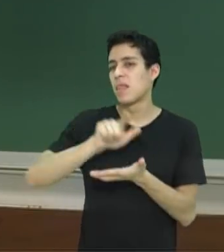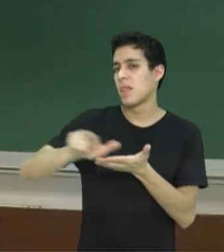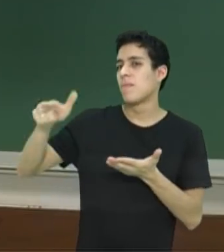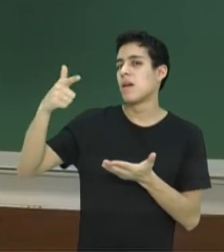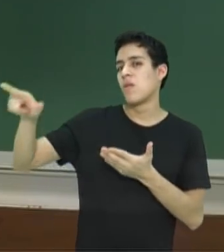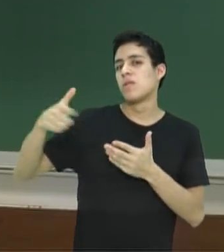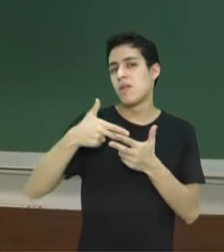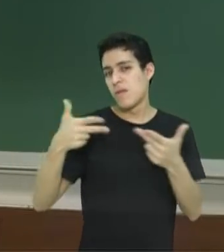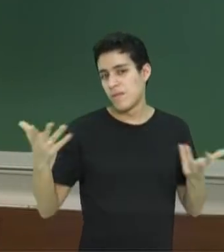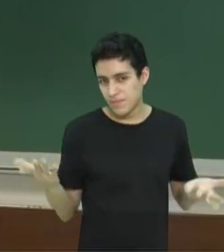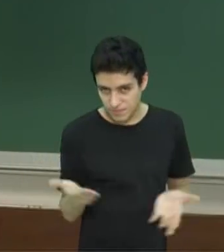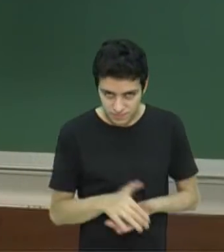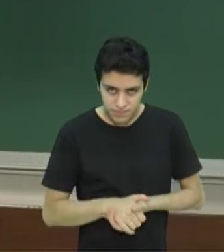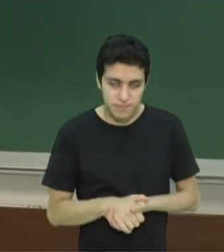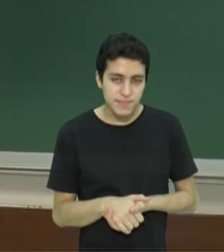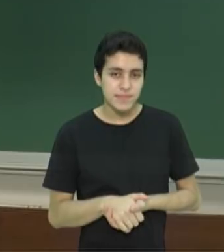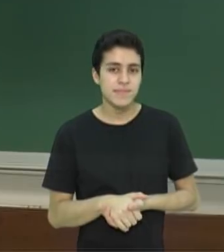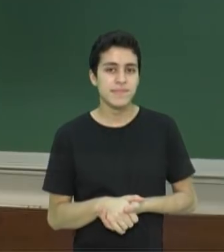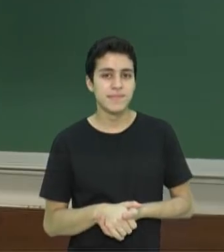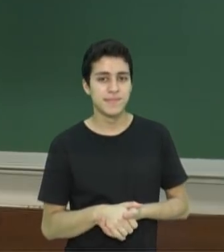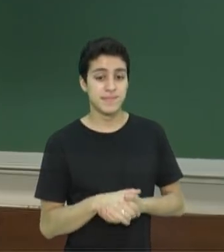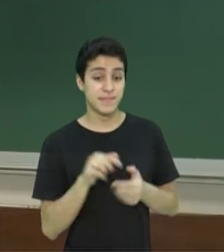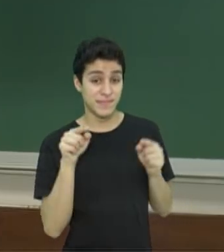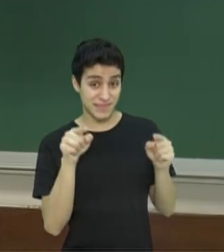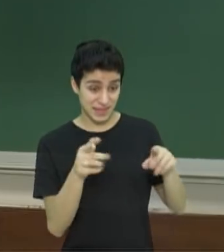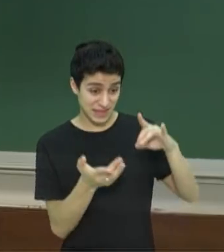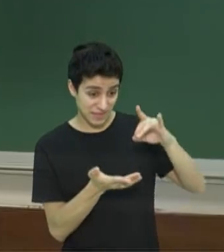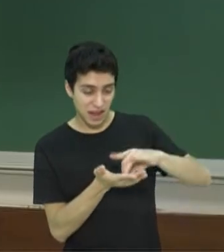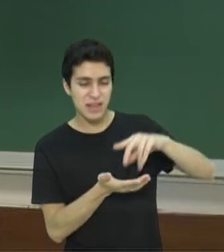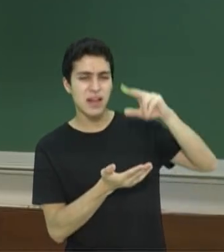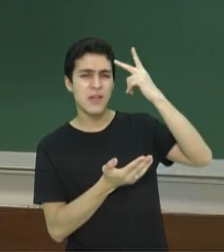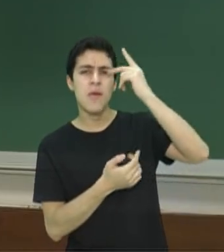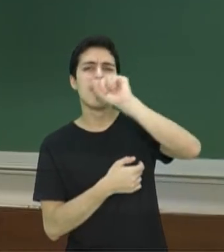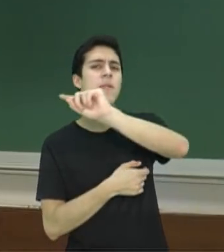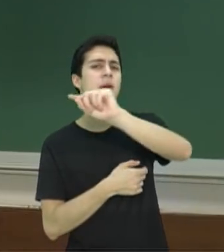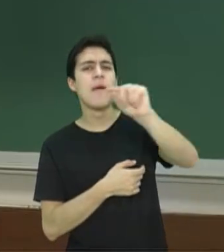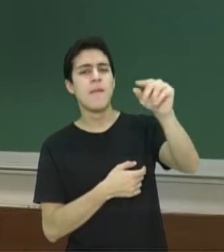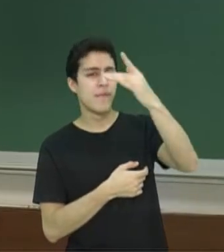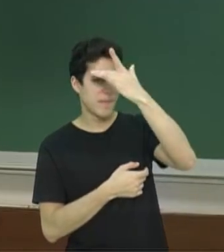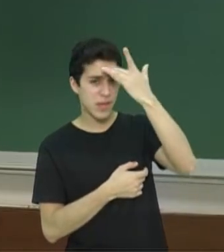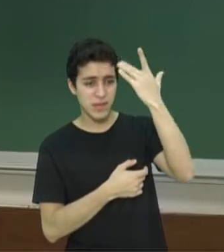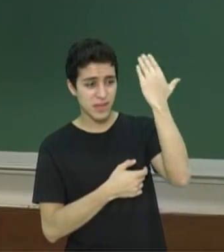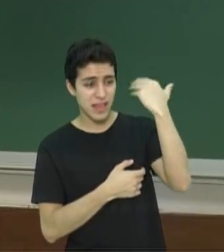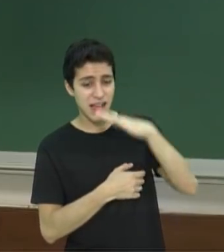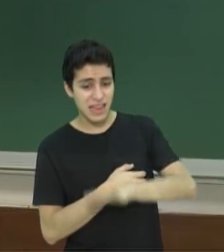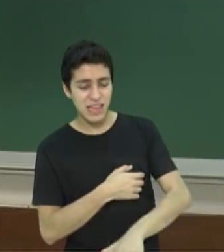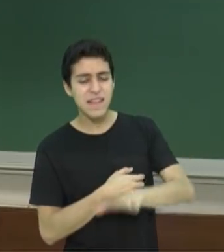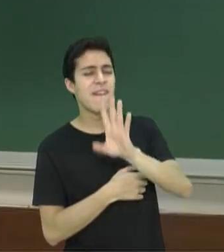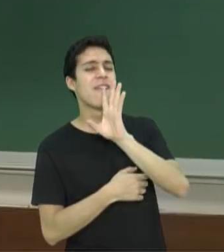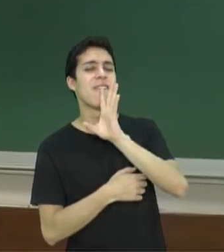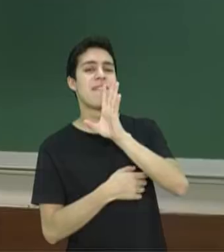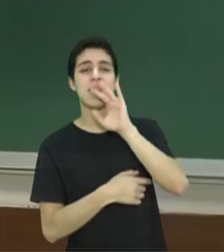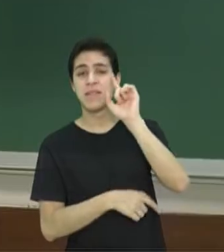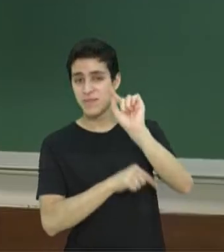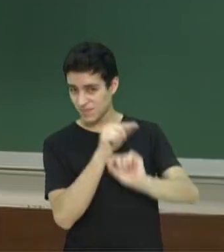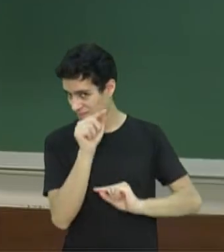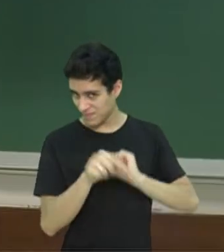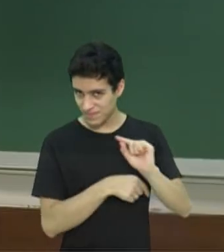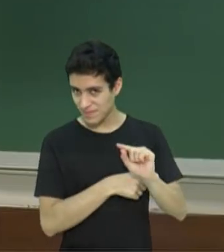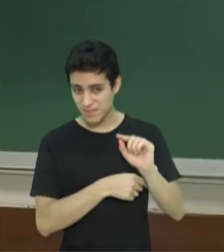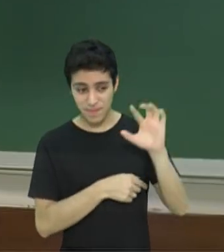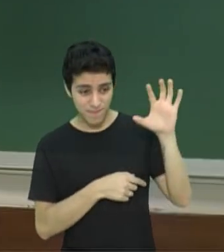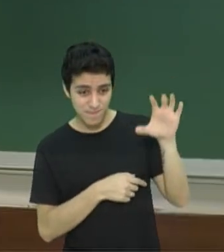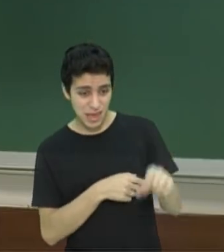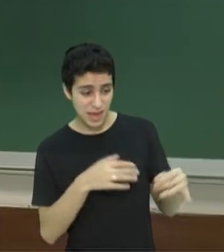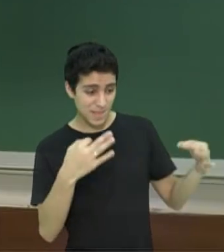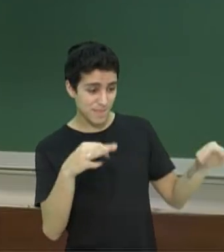outras coisas. Então, esse fato é comum de todas as pessoas que já foram crianças, que é você